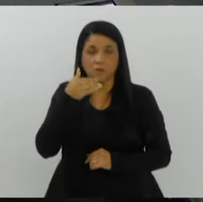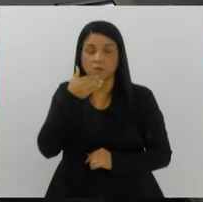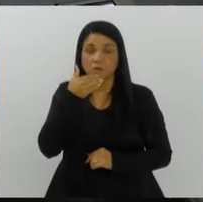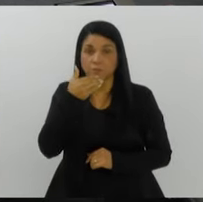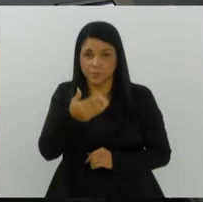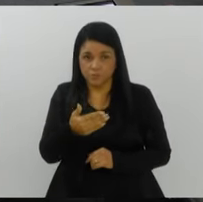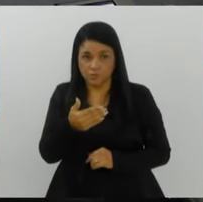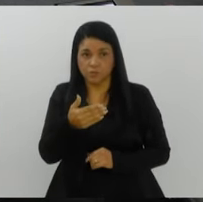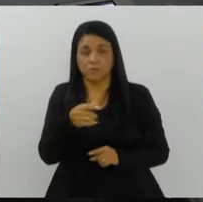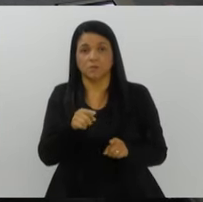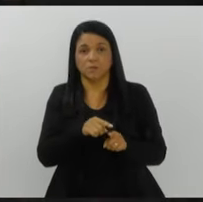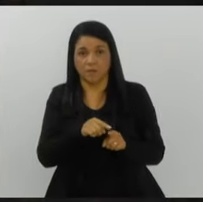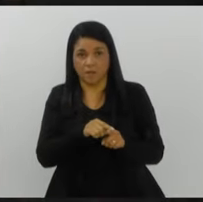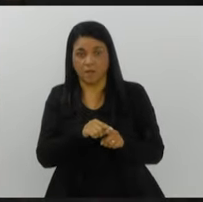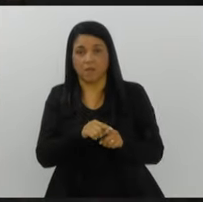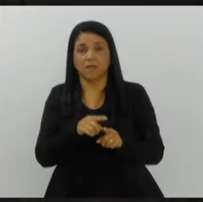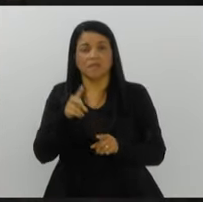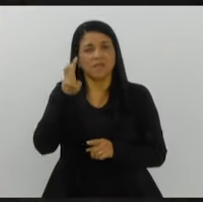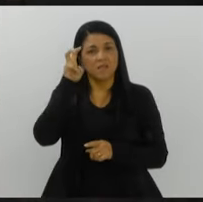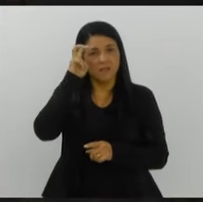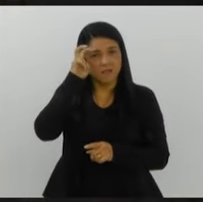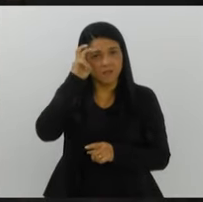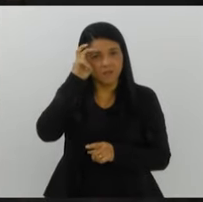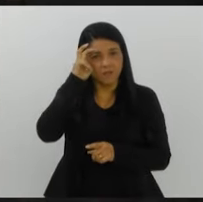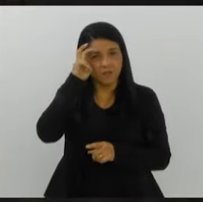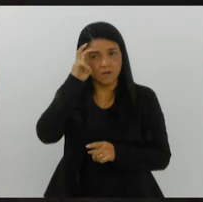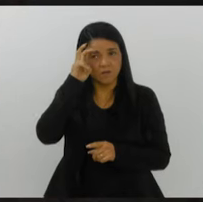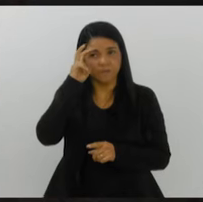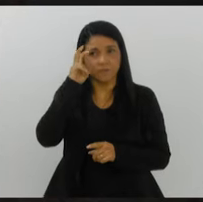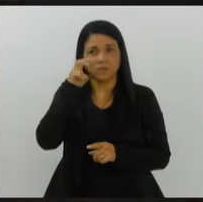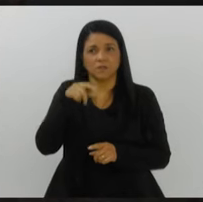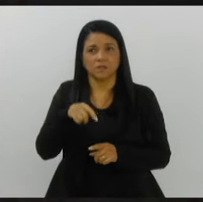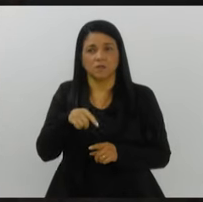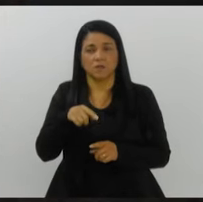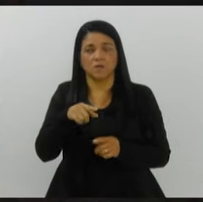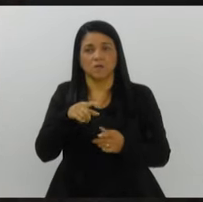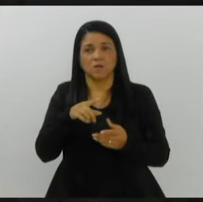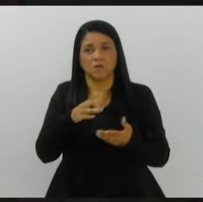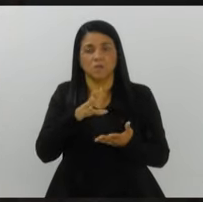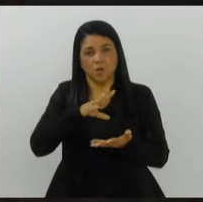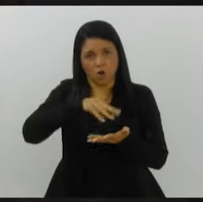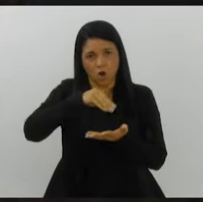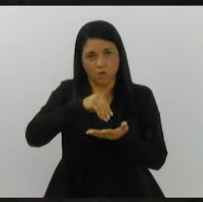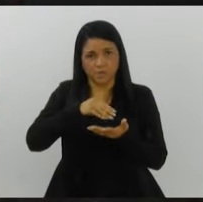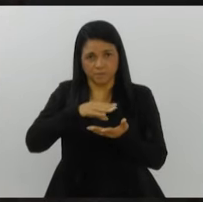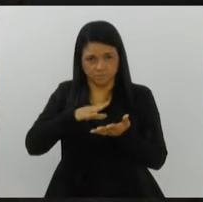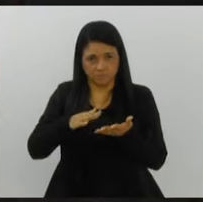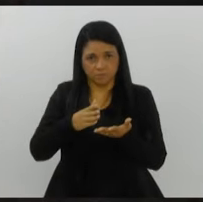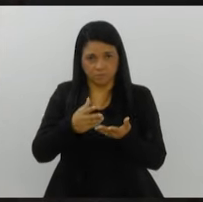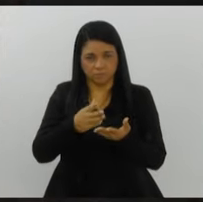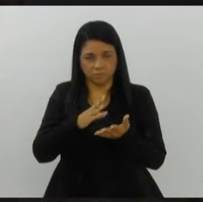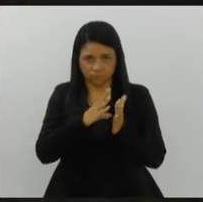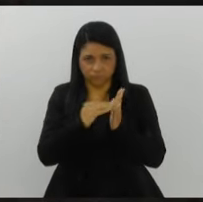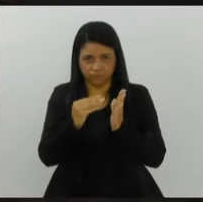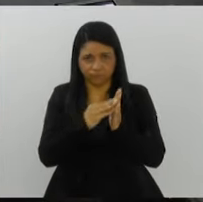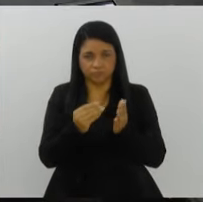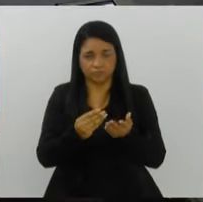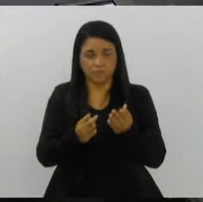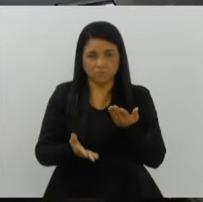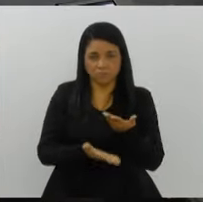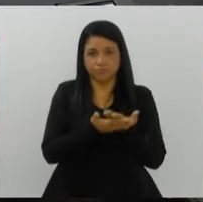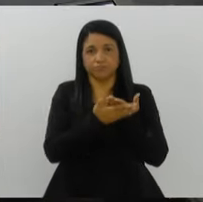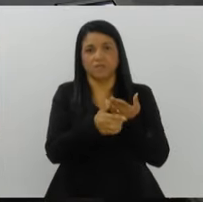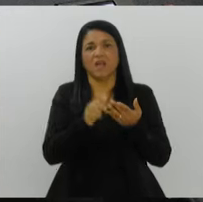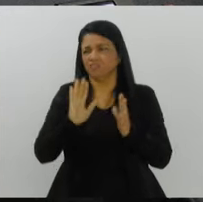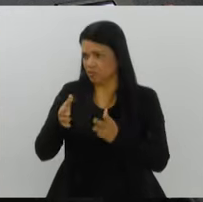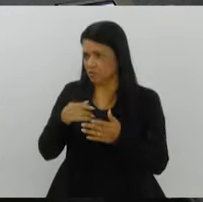que na quinta-feira já trouxesse uma cópia para cantar aqui na inclusão. Já está com... Ah, já está com o Marquinho, tá ok. Anuncio o